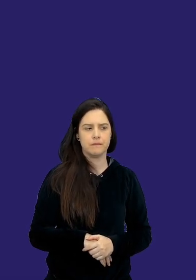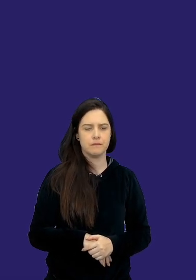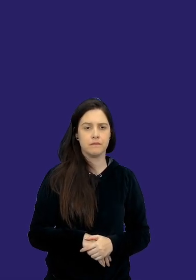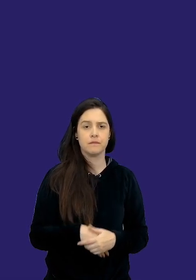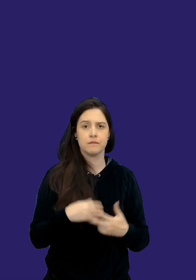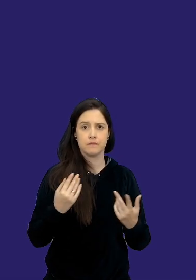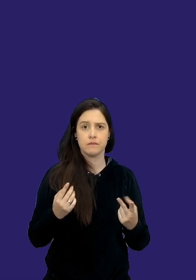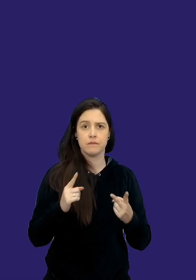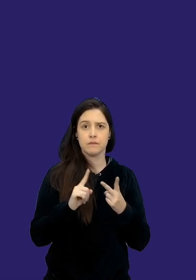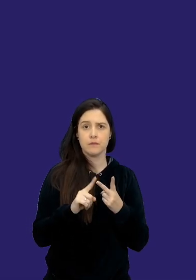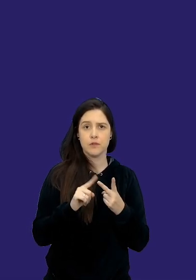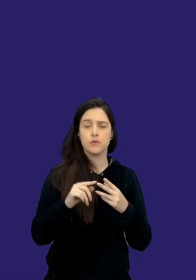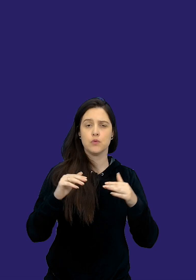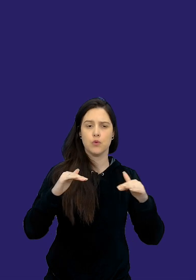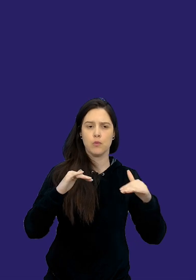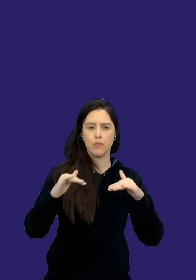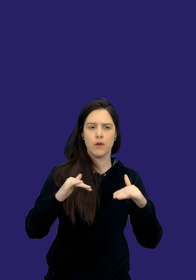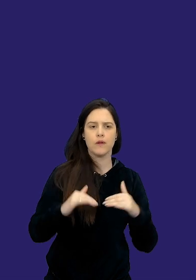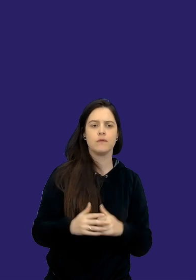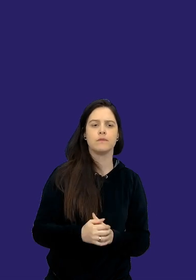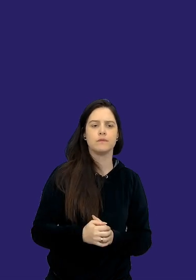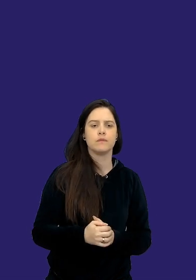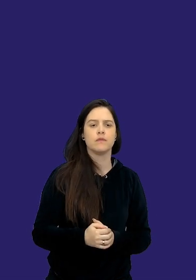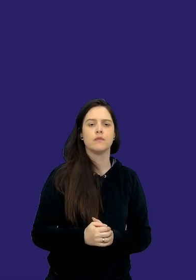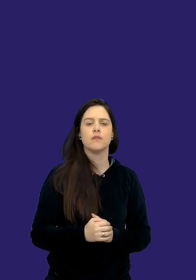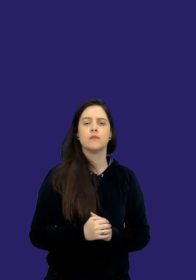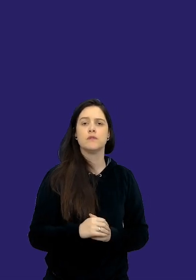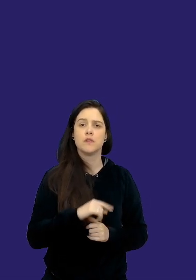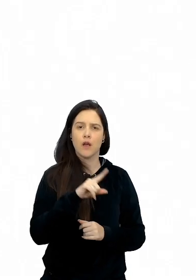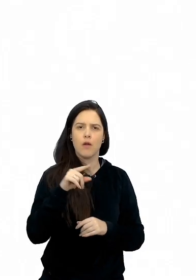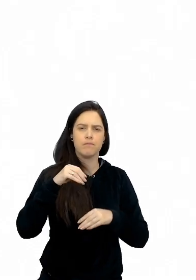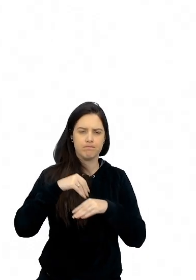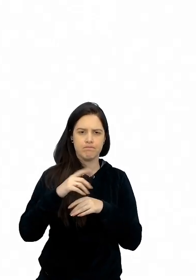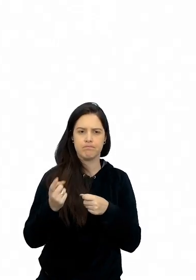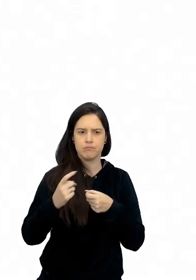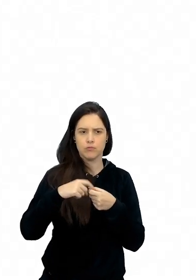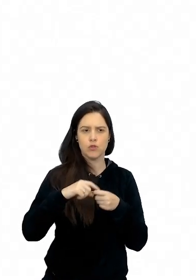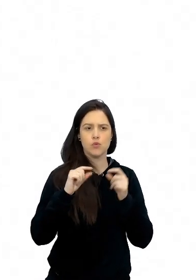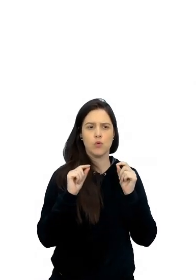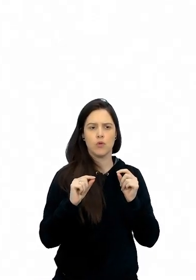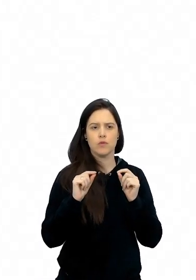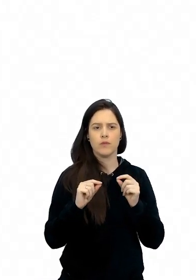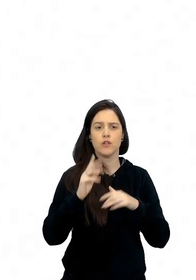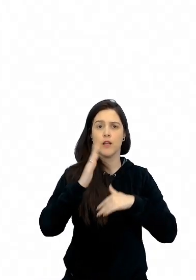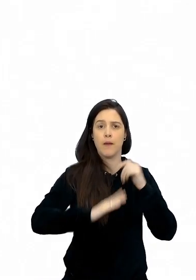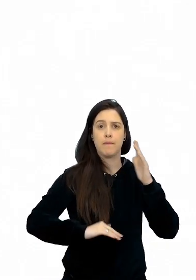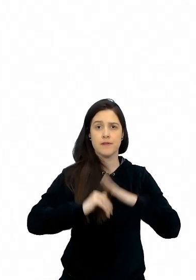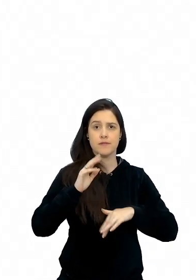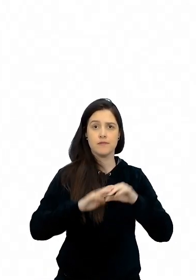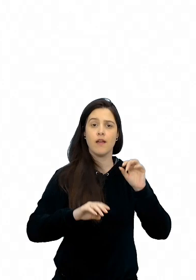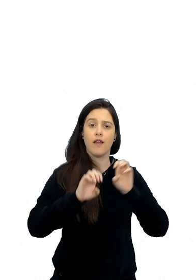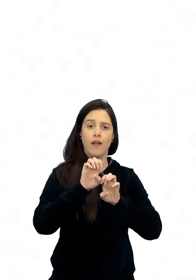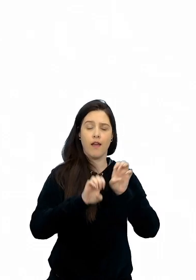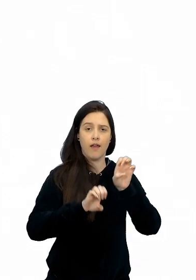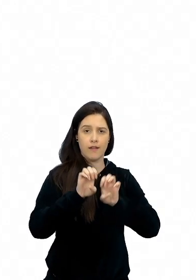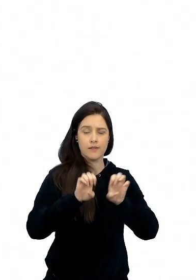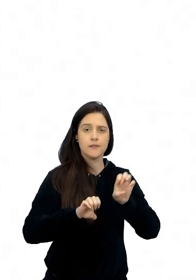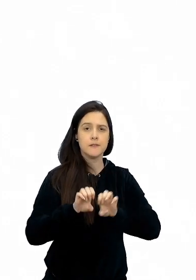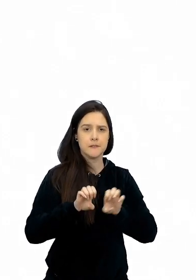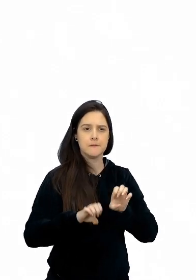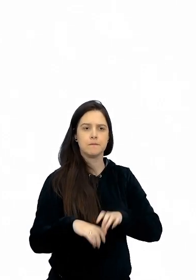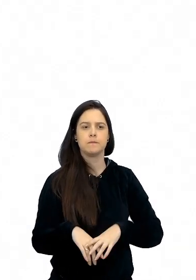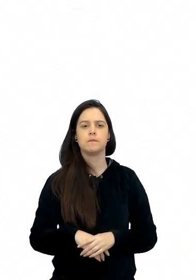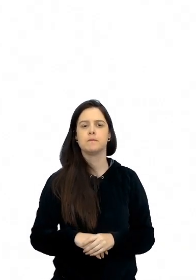Então, agora, para esse segundo momento, a gente vai explorar aqui com vocês, né, a habilidade que a gente sempre